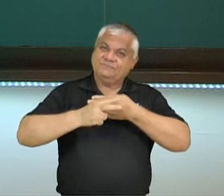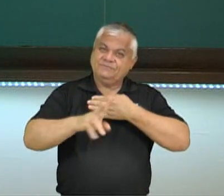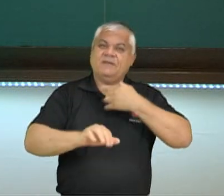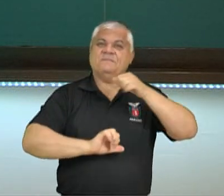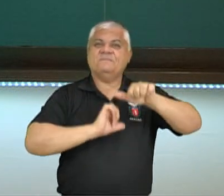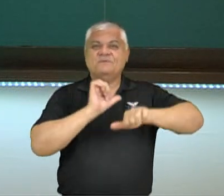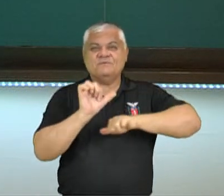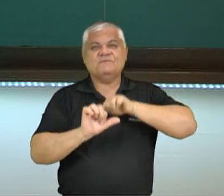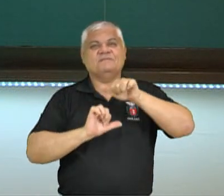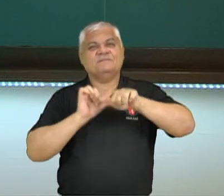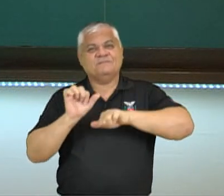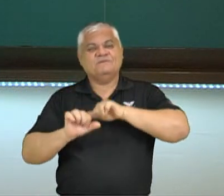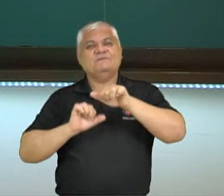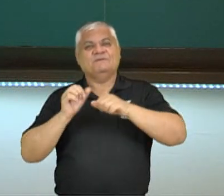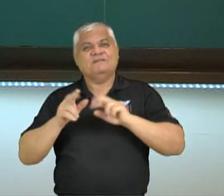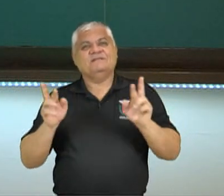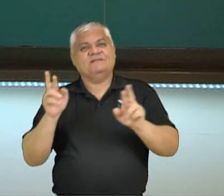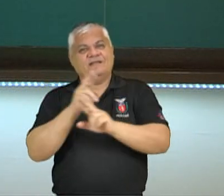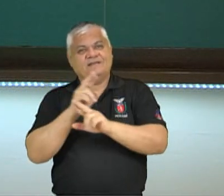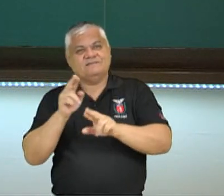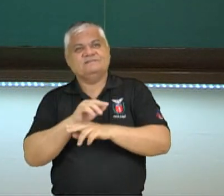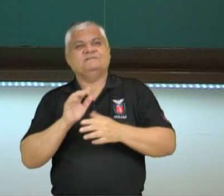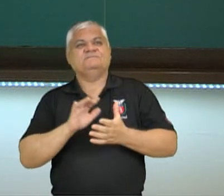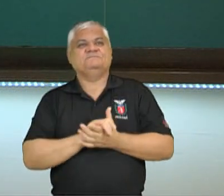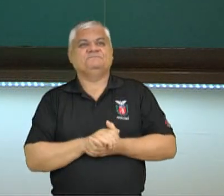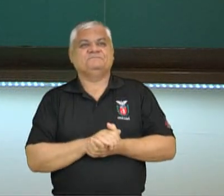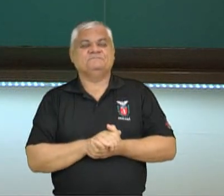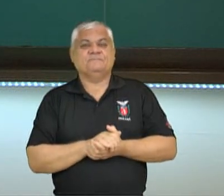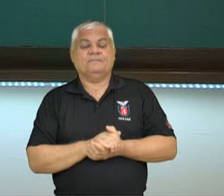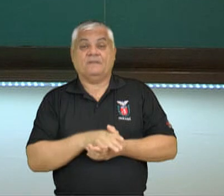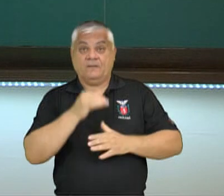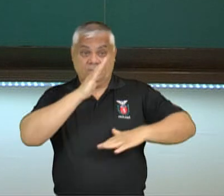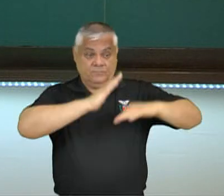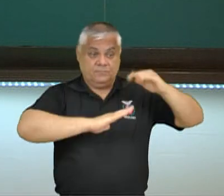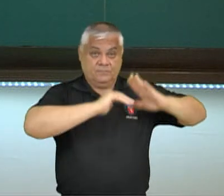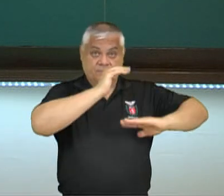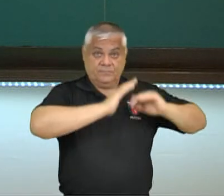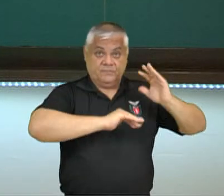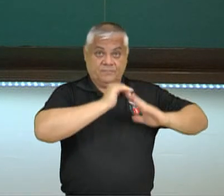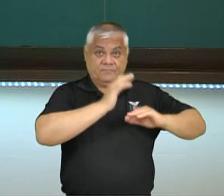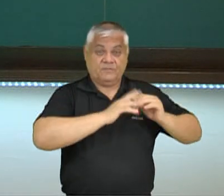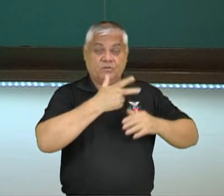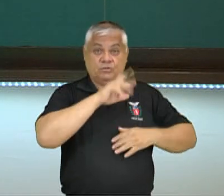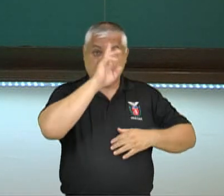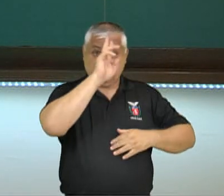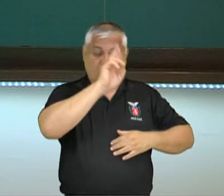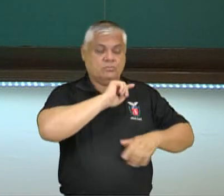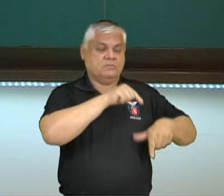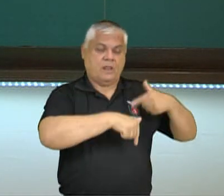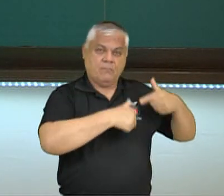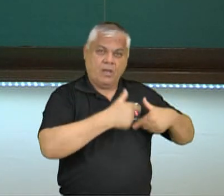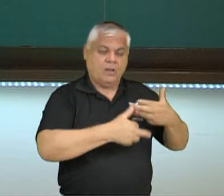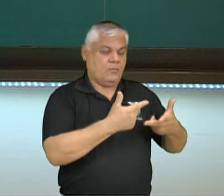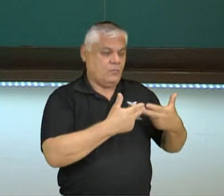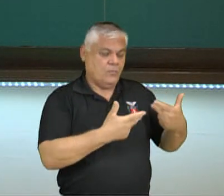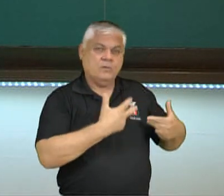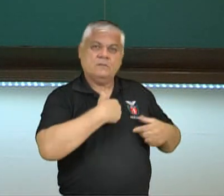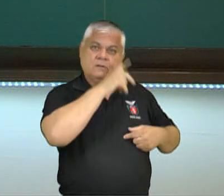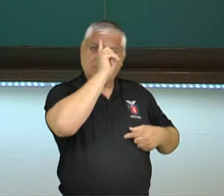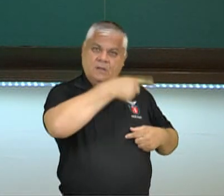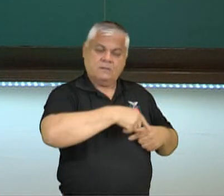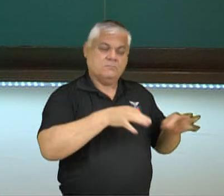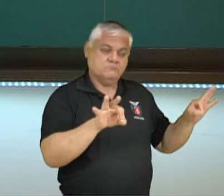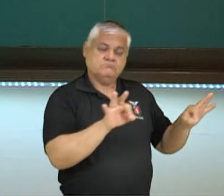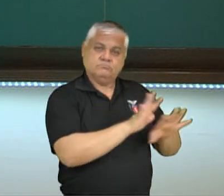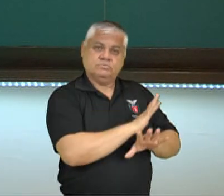alterações que nós vamos ter nas relações de trabalho, né? O artesão, portanto, ele era dono do seu trabalho, do seu produto, das ferramentas e